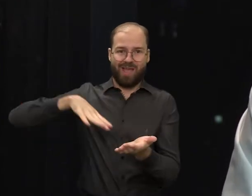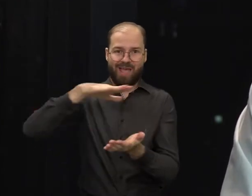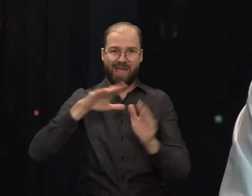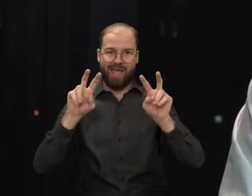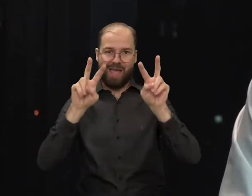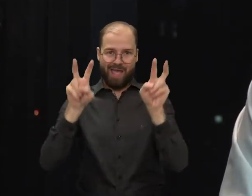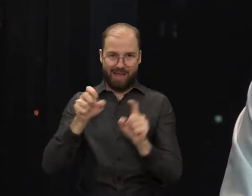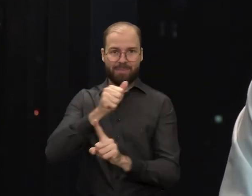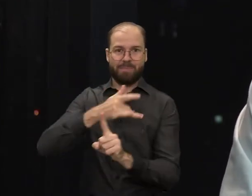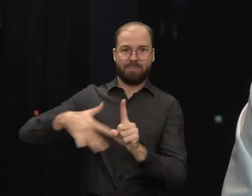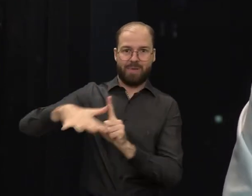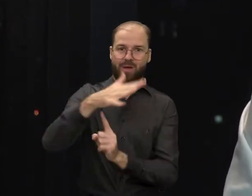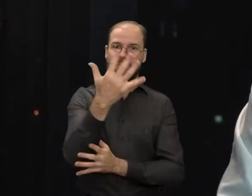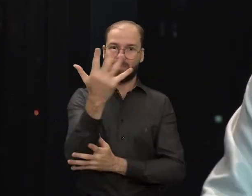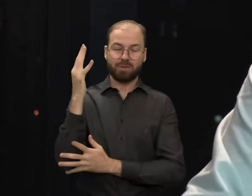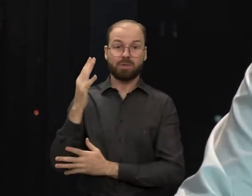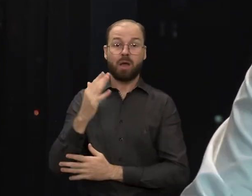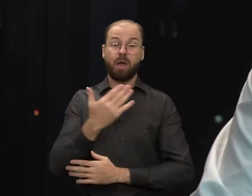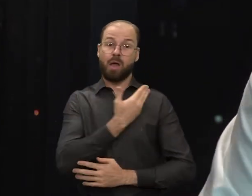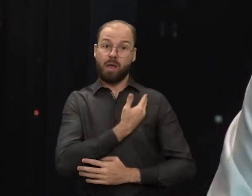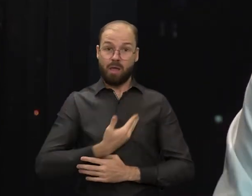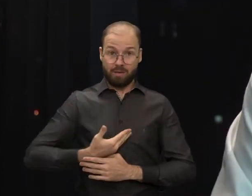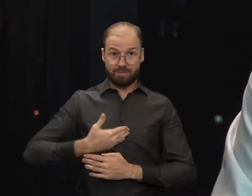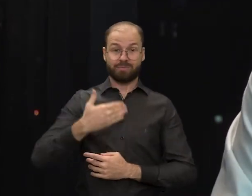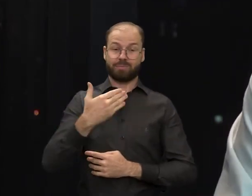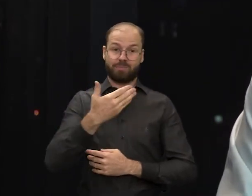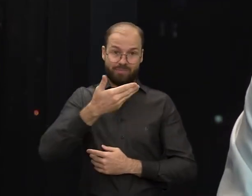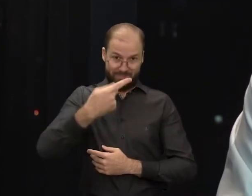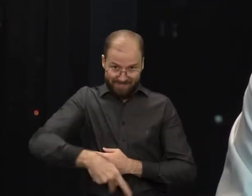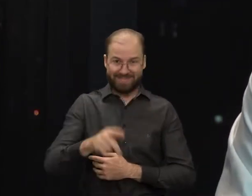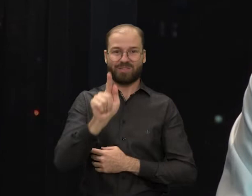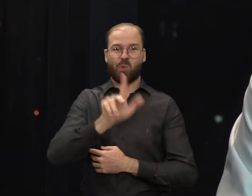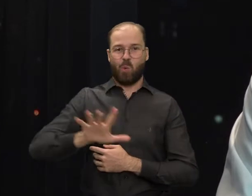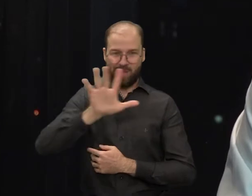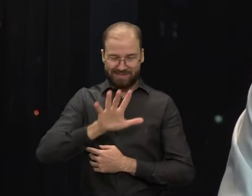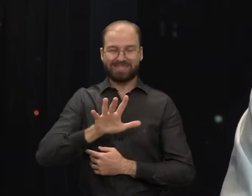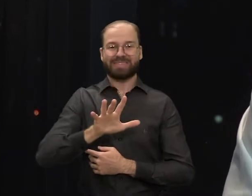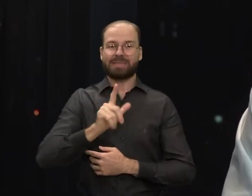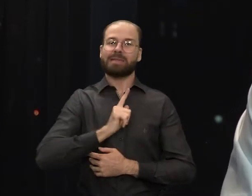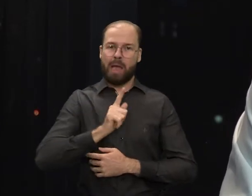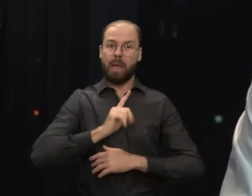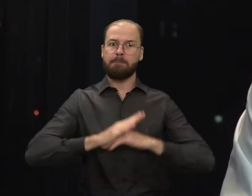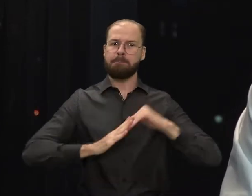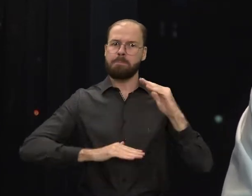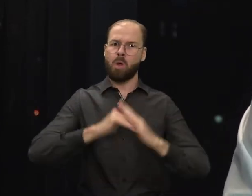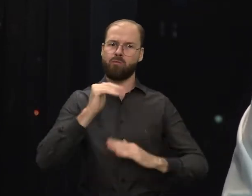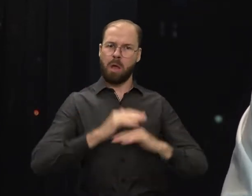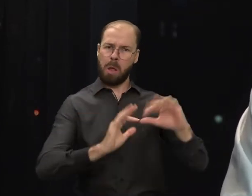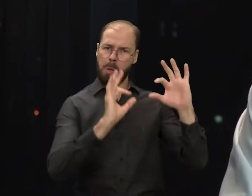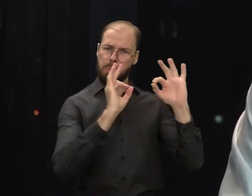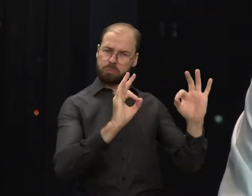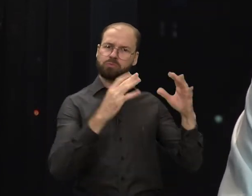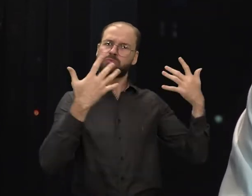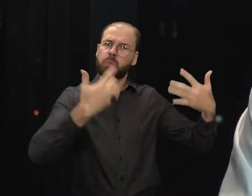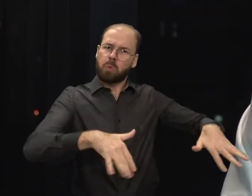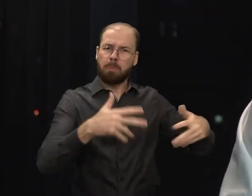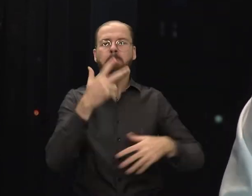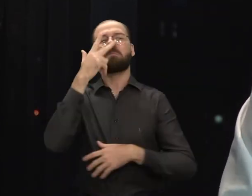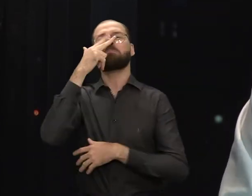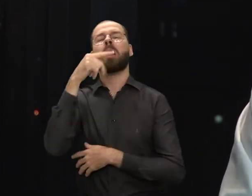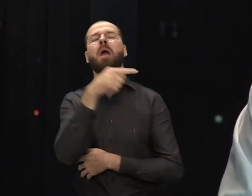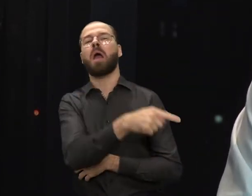ambiente do Estado tá com bastante profissionais, não precisa contratar